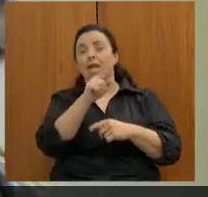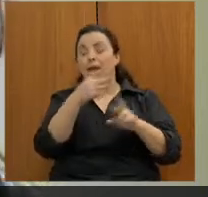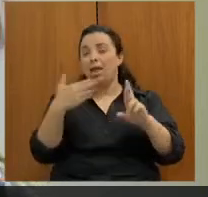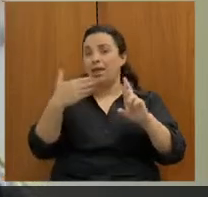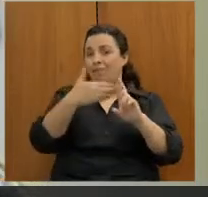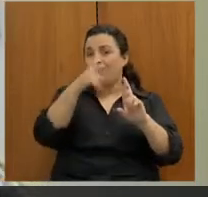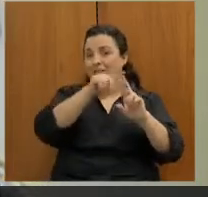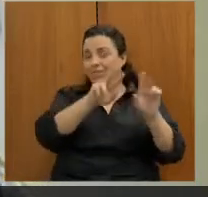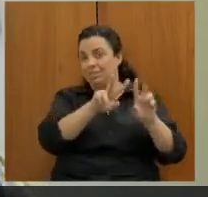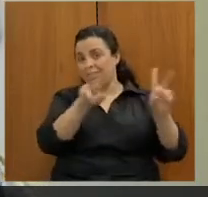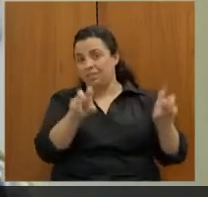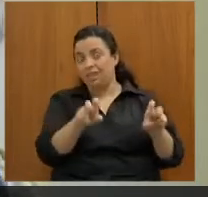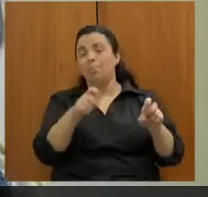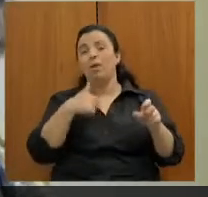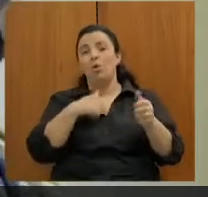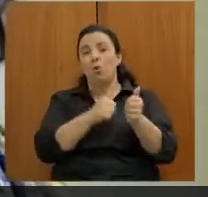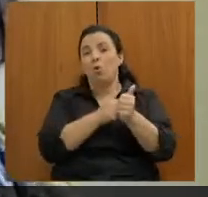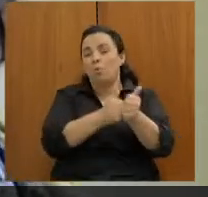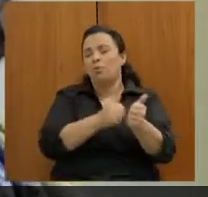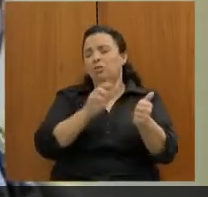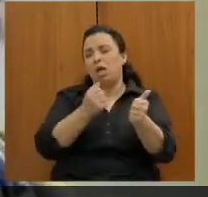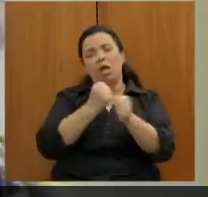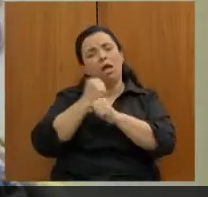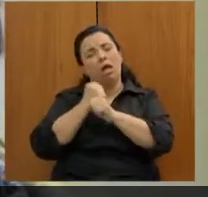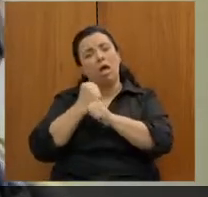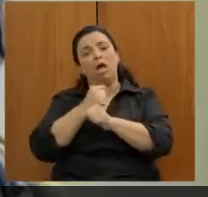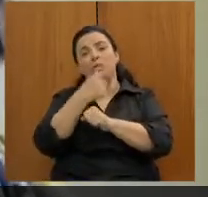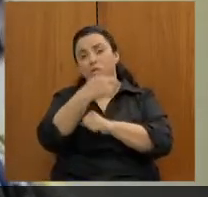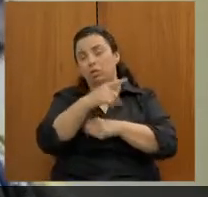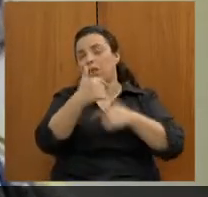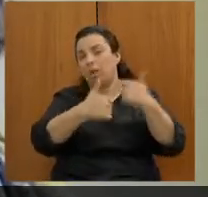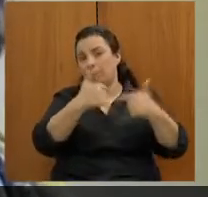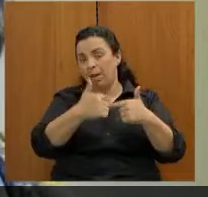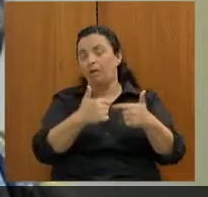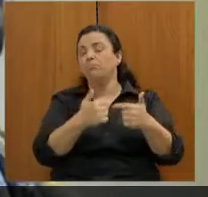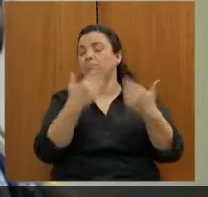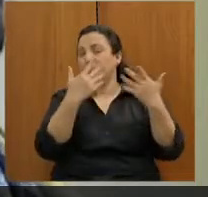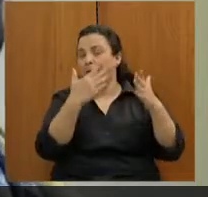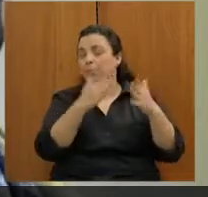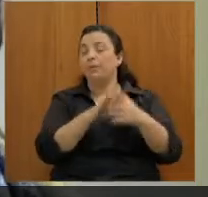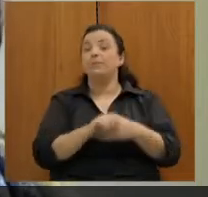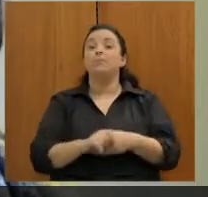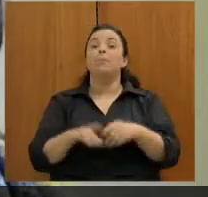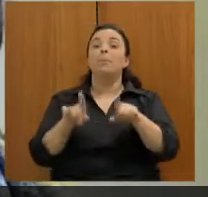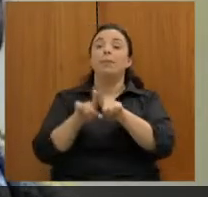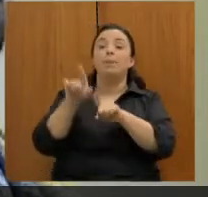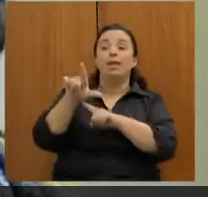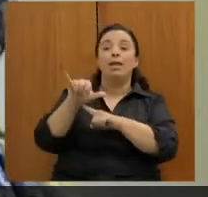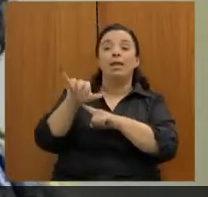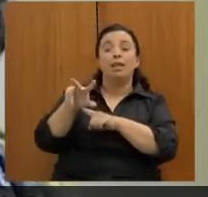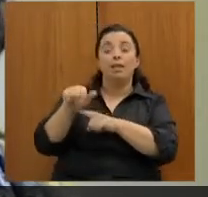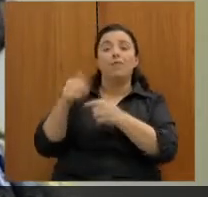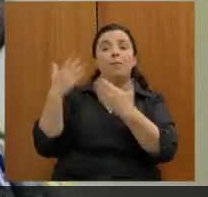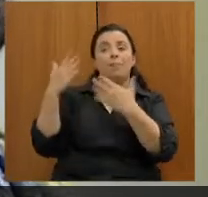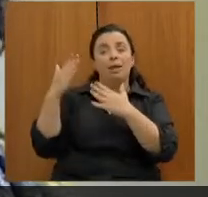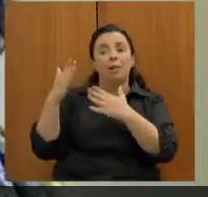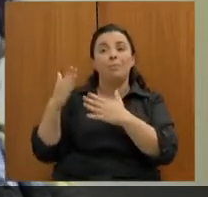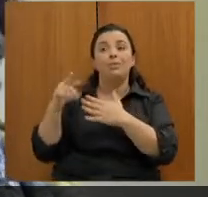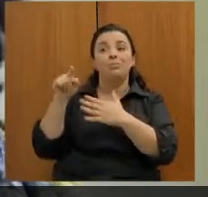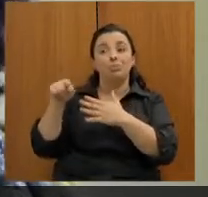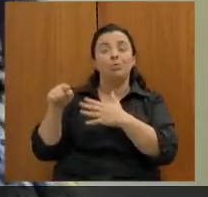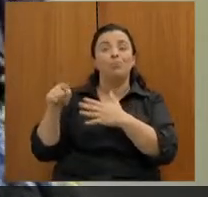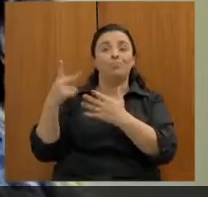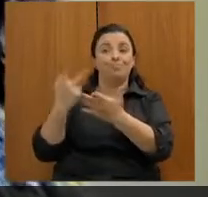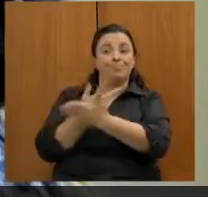agradeço pelo trabalho que vem fazendo é e parabeniza a Nívea por fazer dessa dor uma